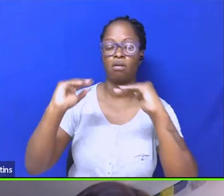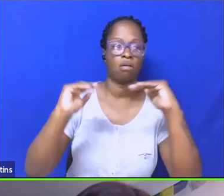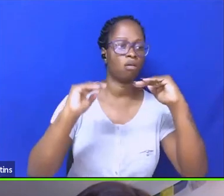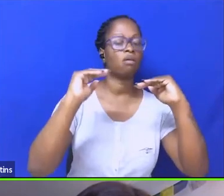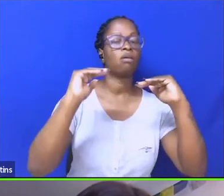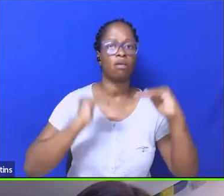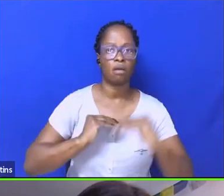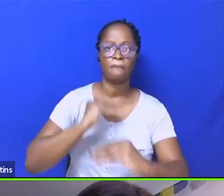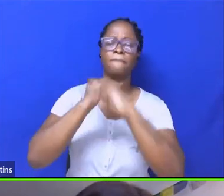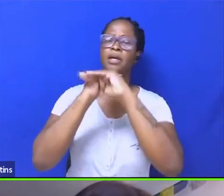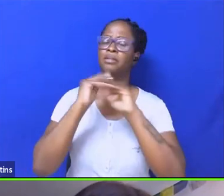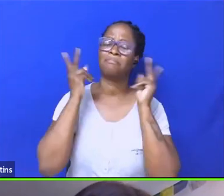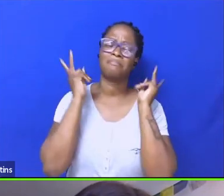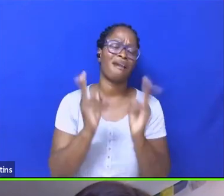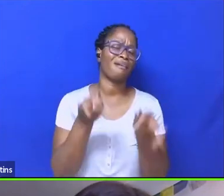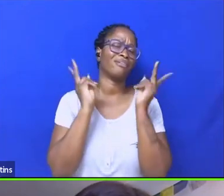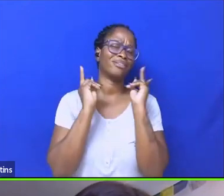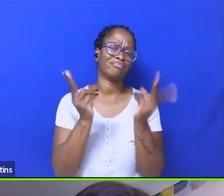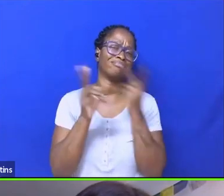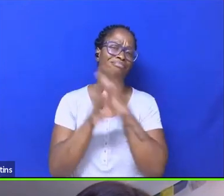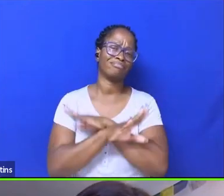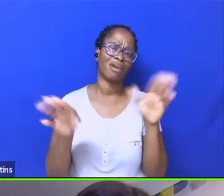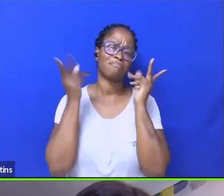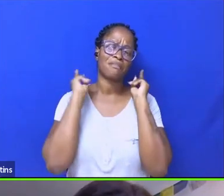violência sistêmica